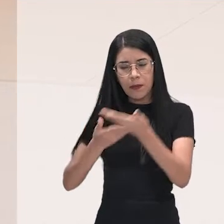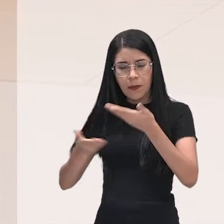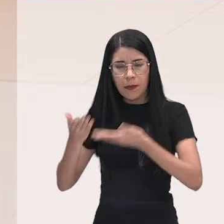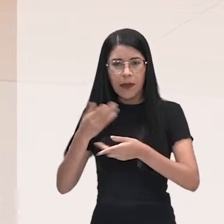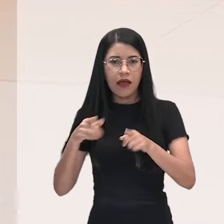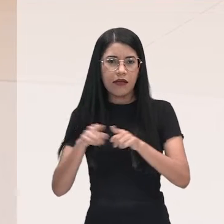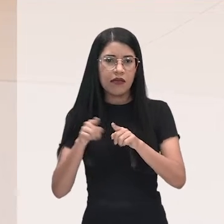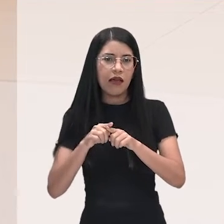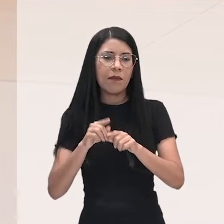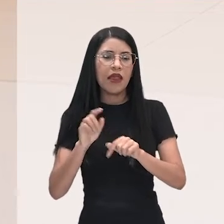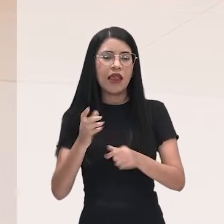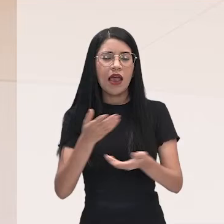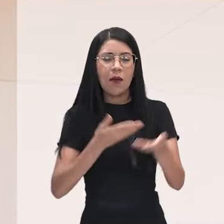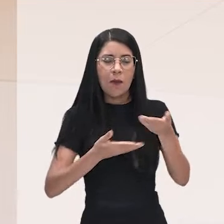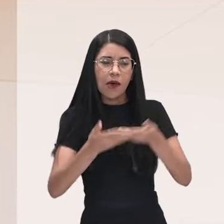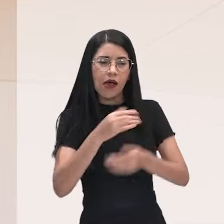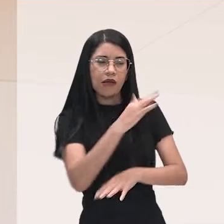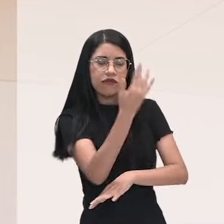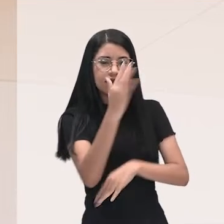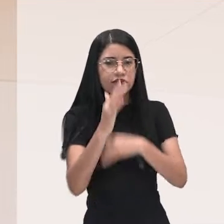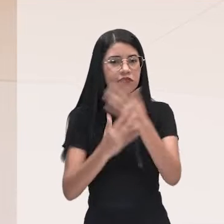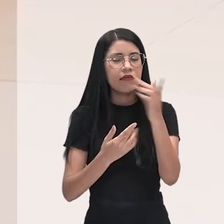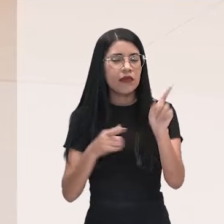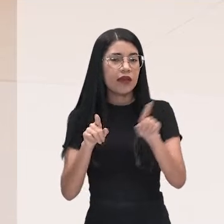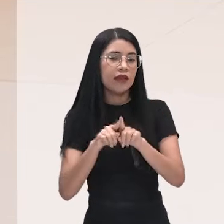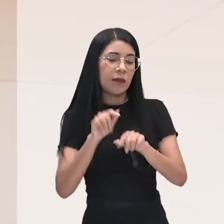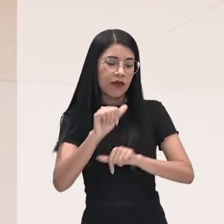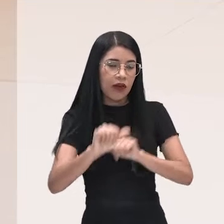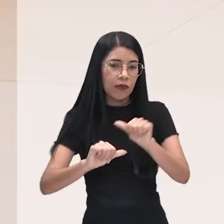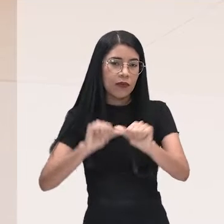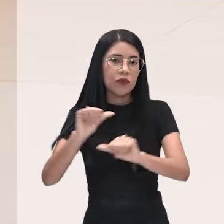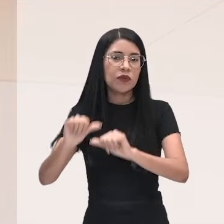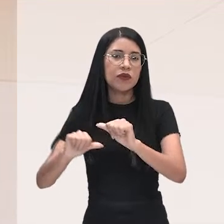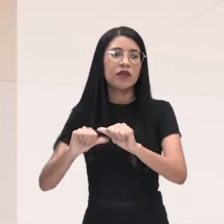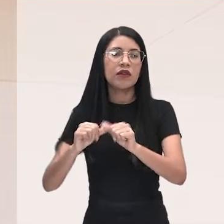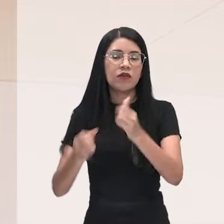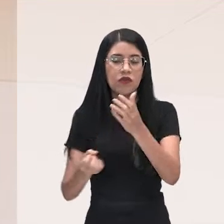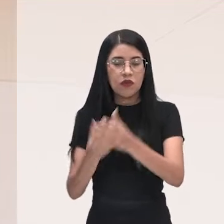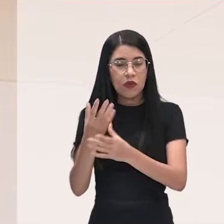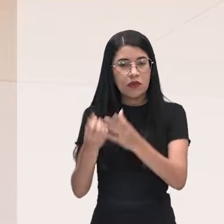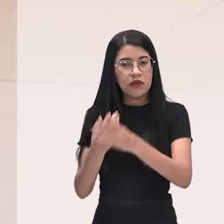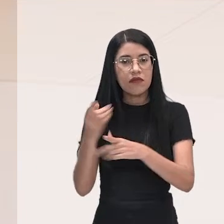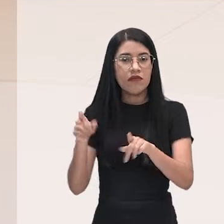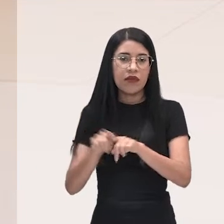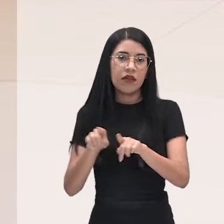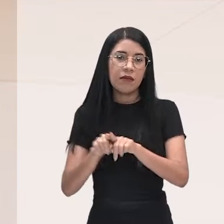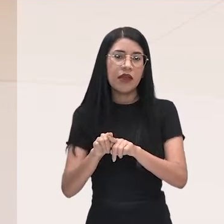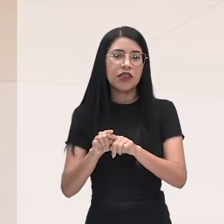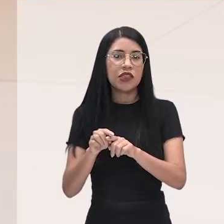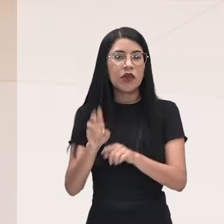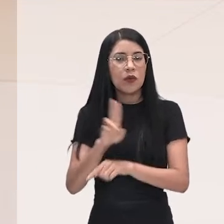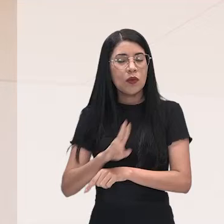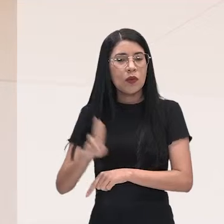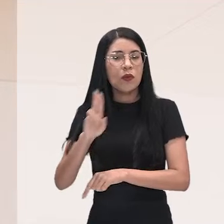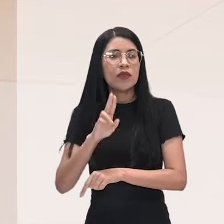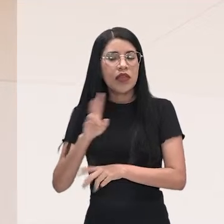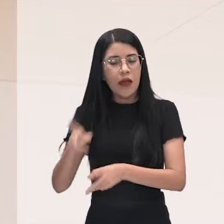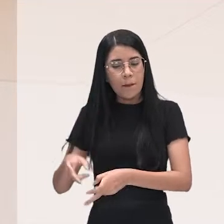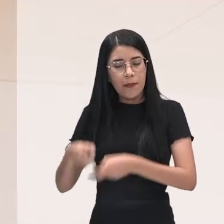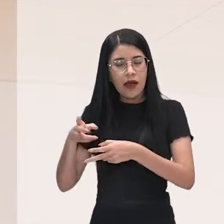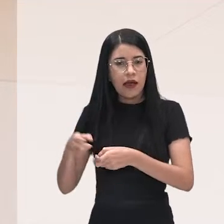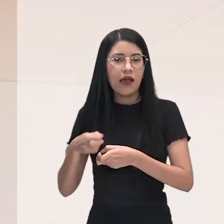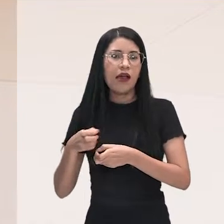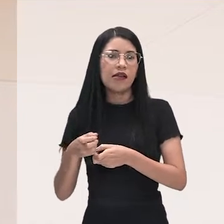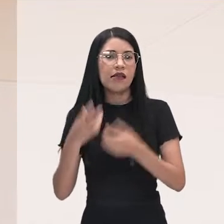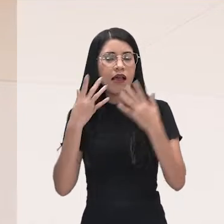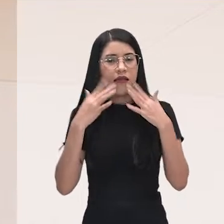forma de se relacionar com a natureza, muda a forma também de produzir, muda a forma de se apropriar dos recursos naturais. E isso vai